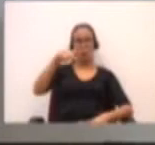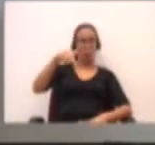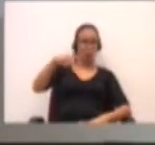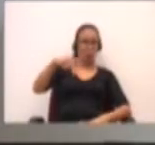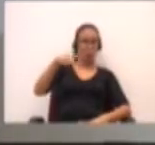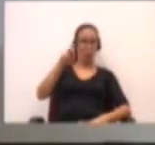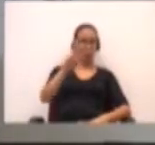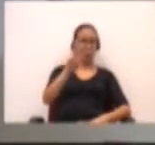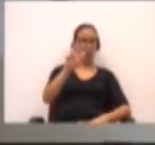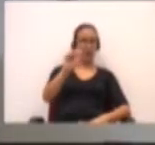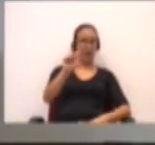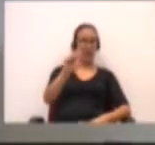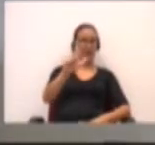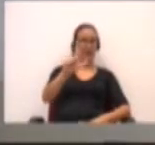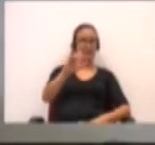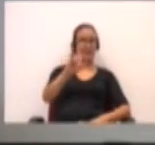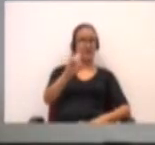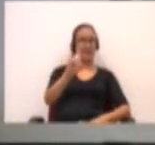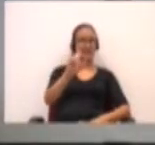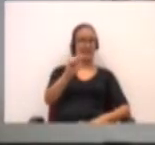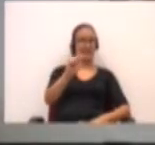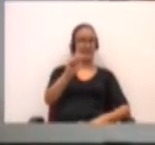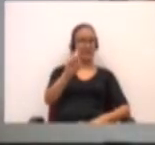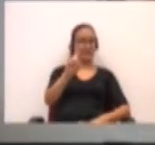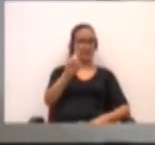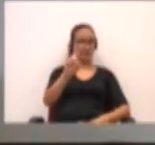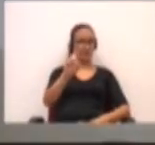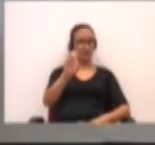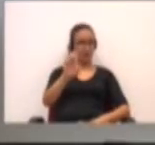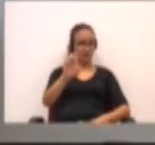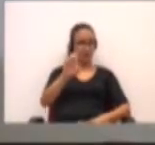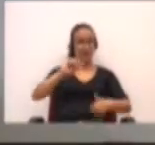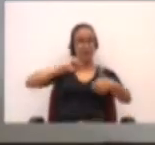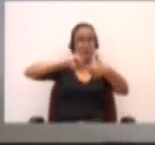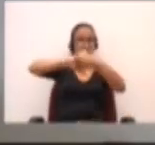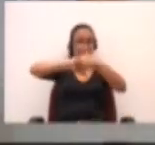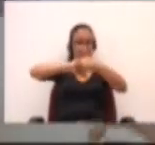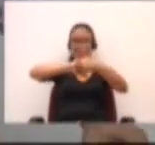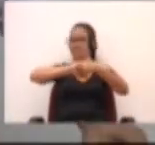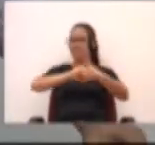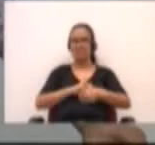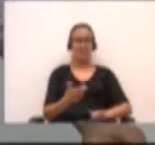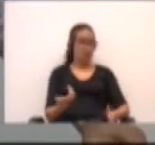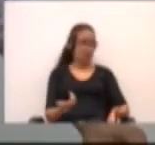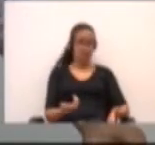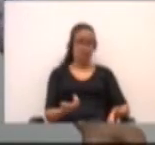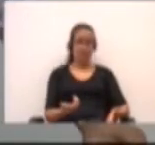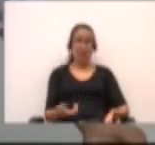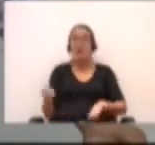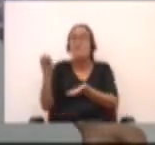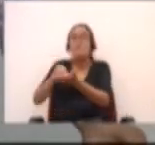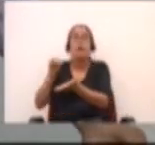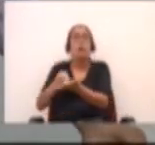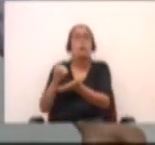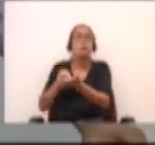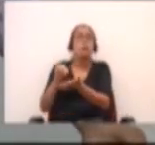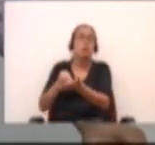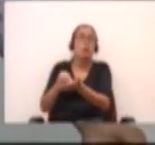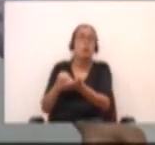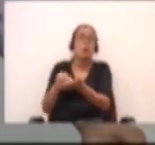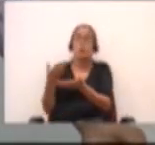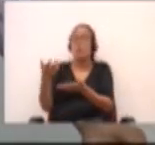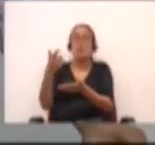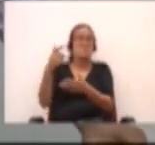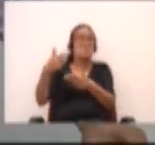qualidade, nós não deixamos faltar produtos de limpeza, papel higiênico, que faltaram nas escolas, e os nobres vereadores